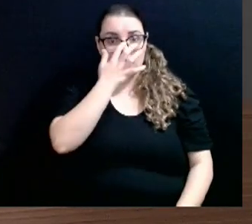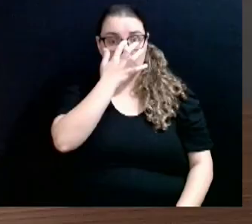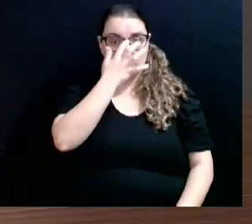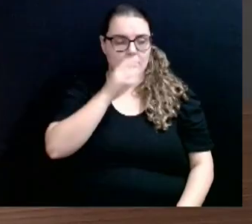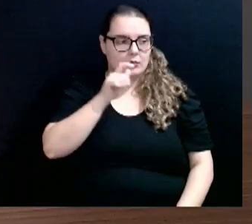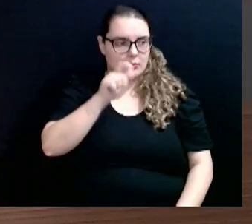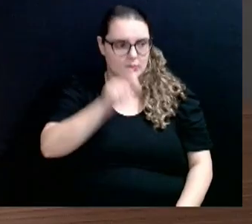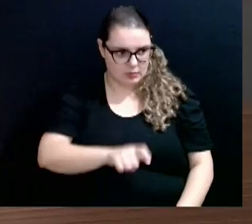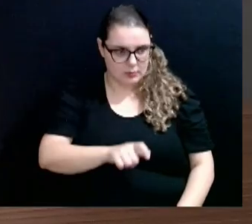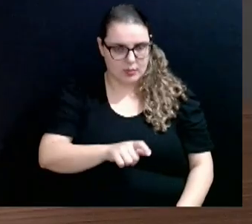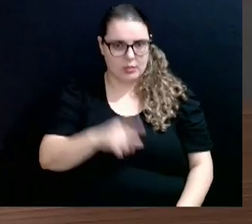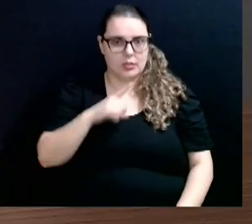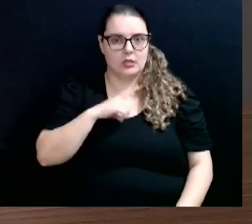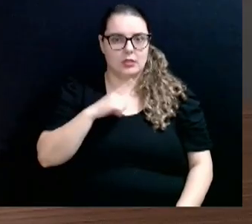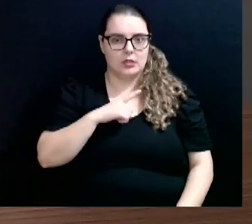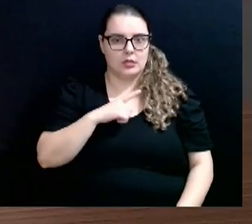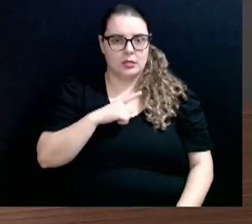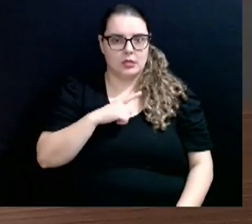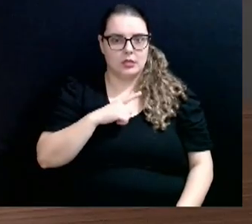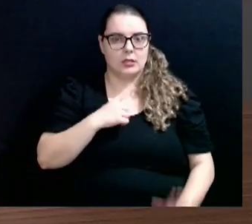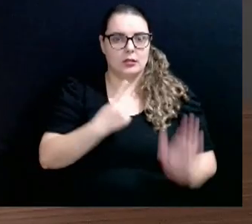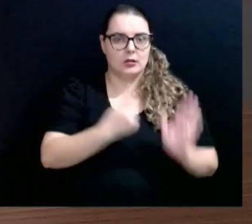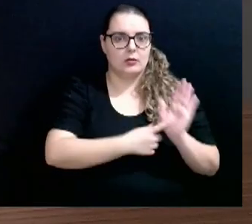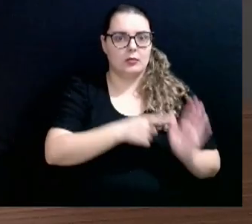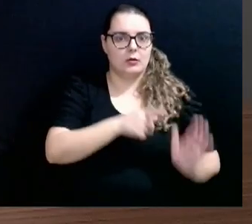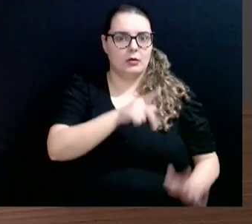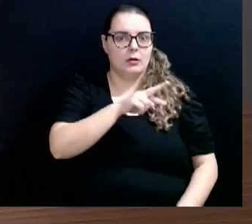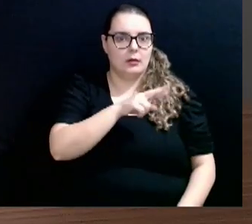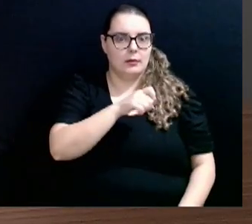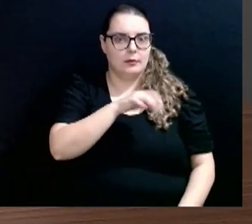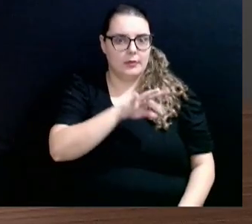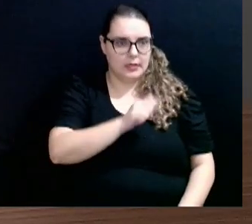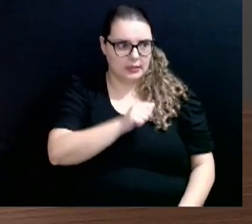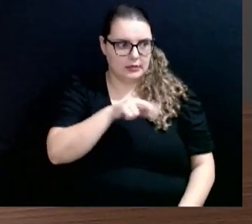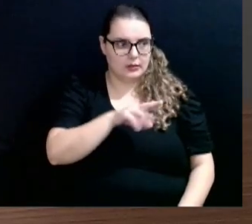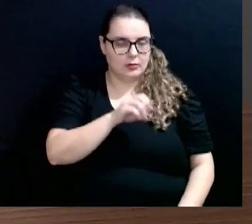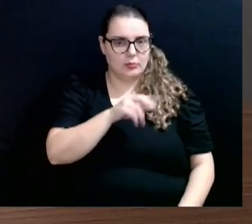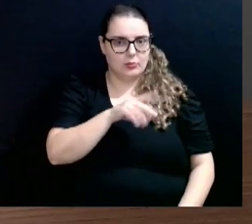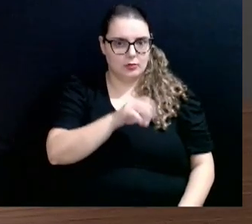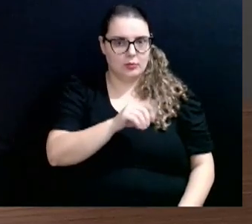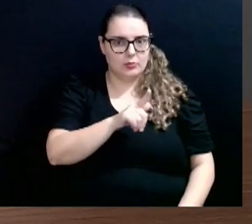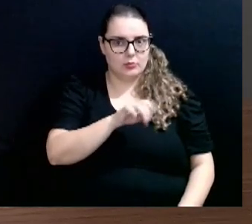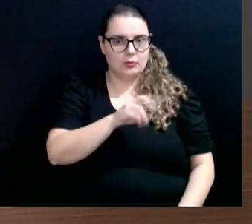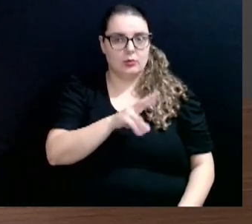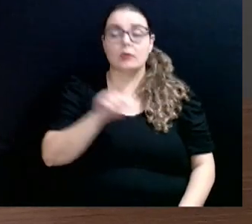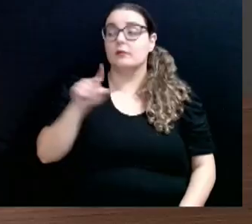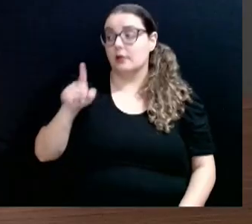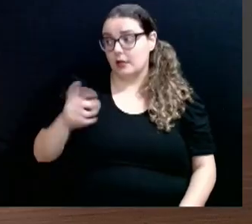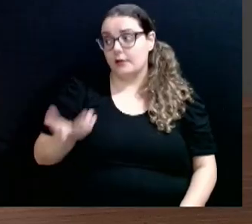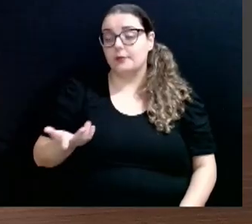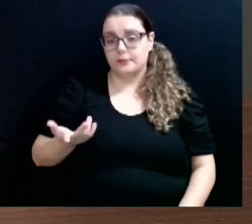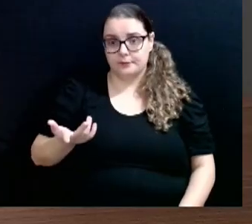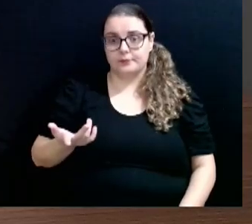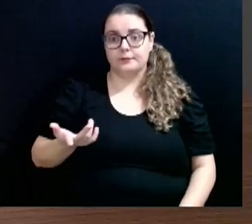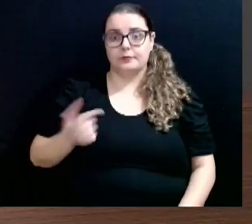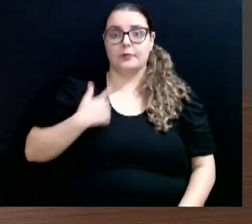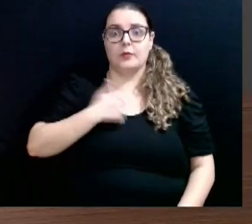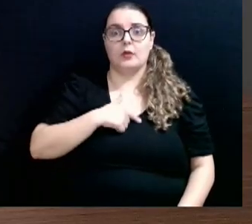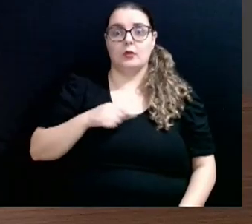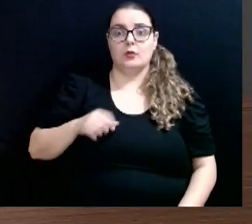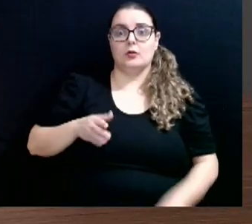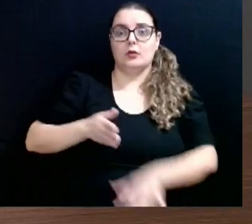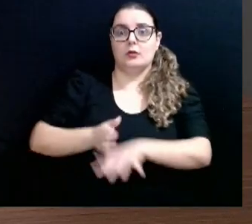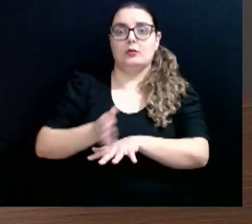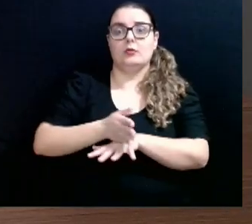ela tem que ter o selo de prata ou ouro no sistema do Gov, né? Do governo. É isso, né? Hoje o nosso segmento, né? O